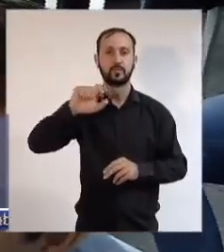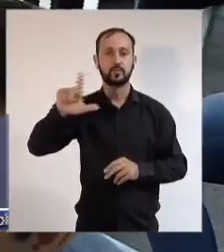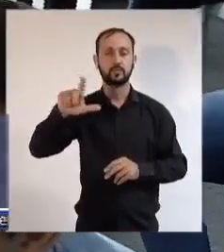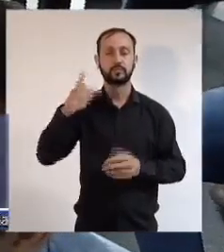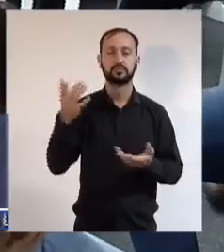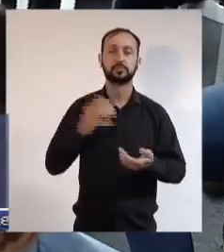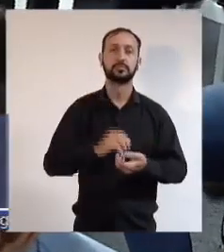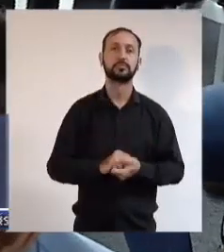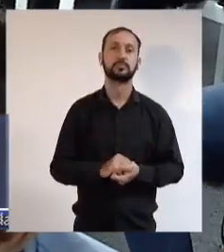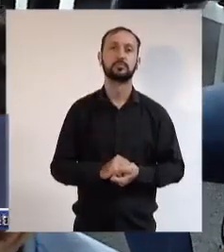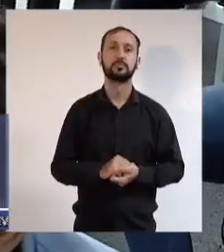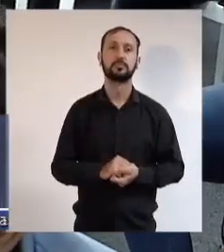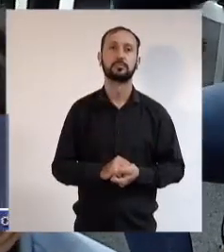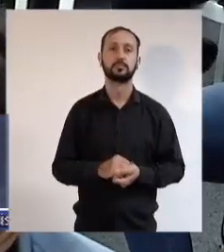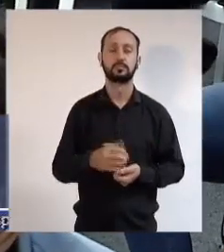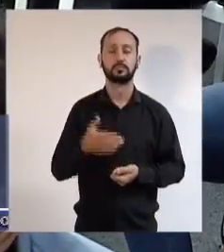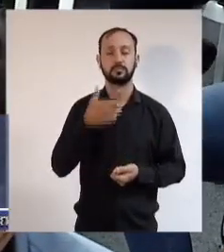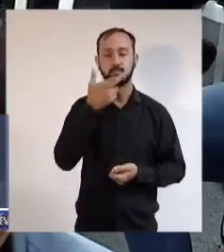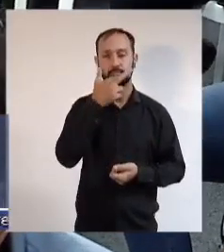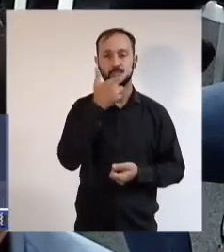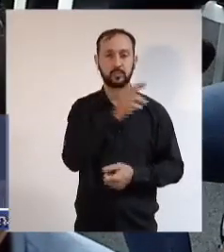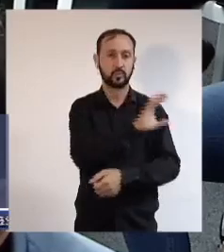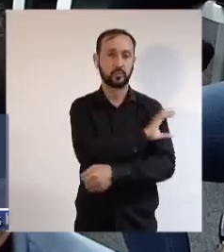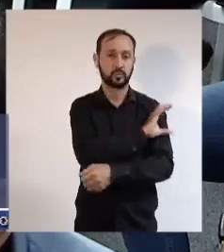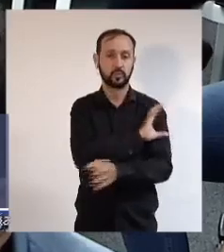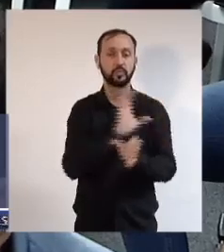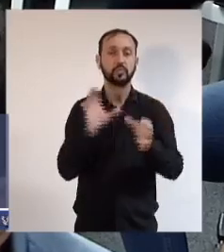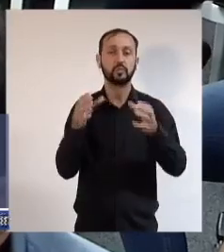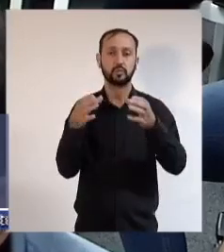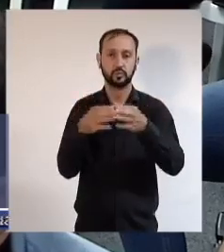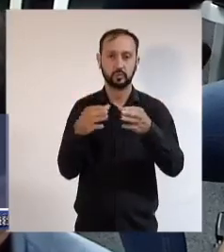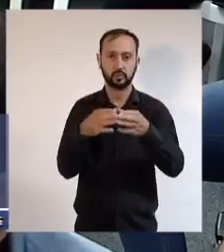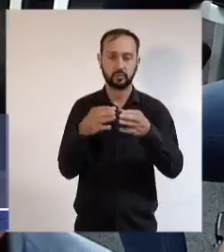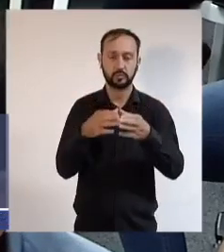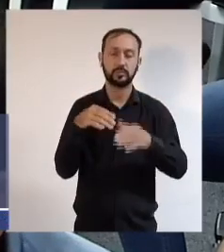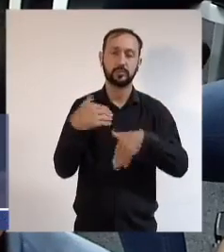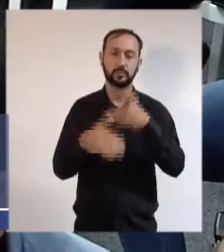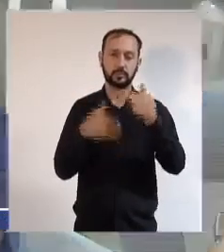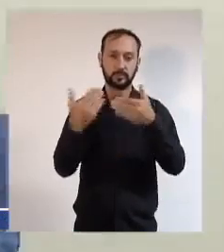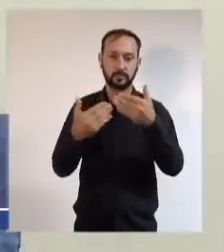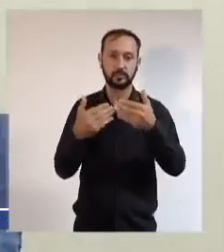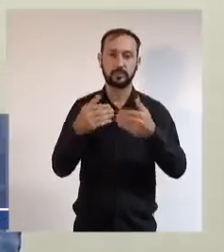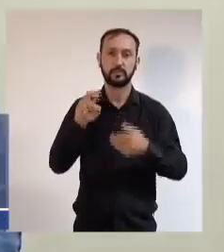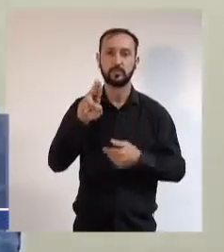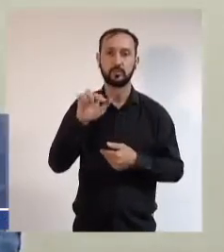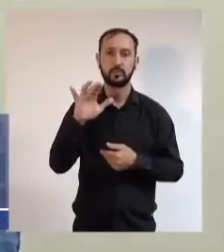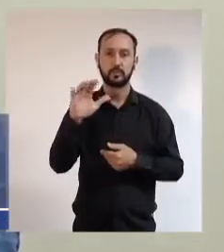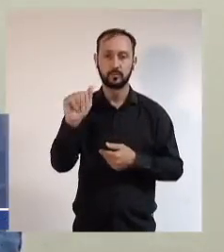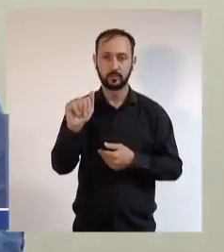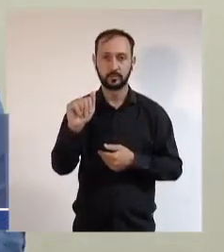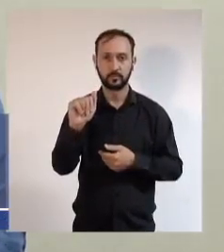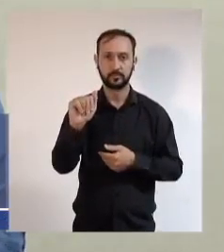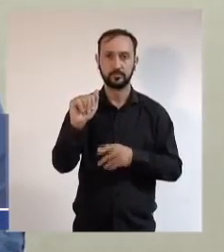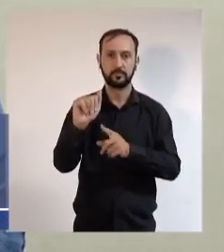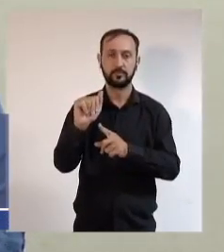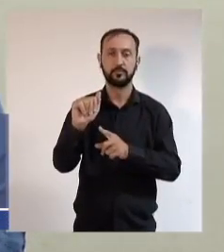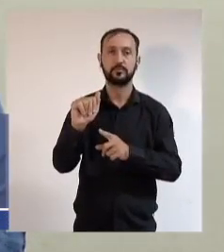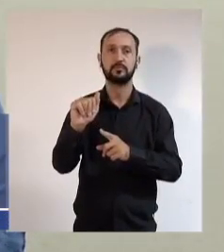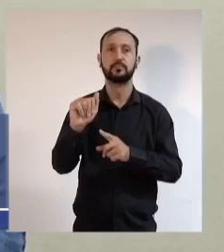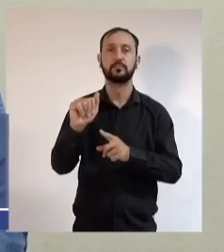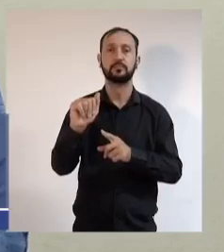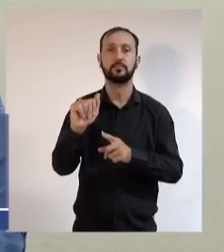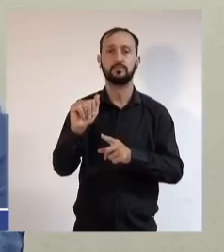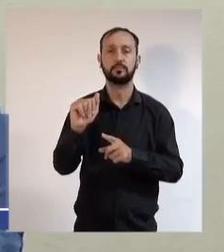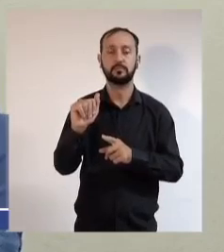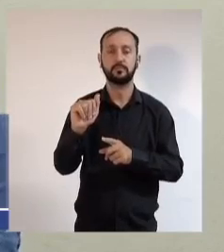o deputado renato câmara coordenador da frente parlamentar para o desenvolvimento das unidades de conservação ambiental